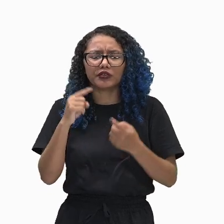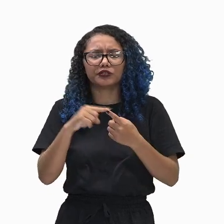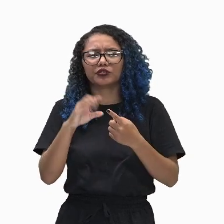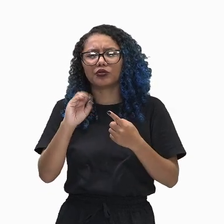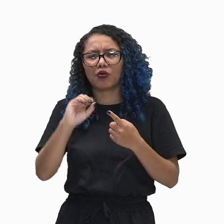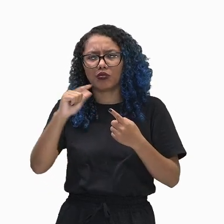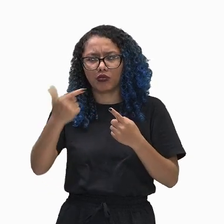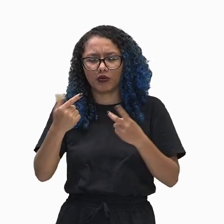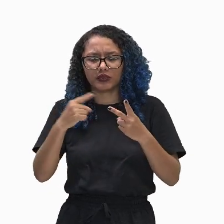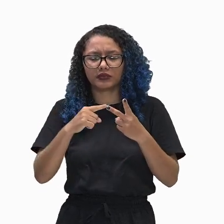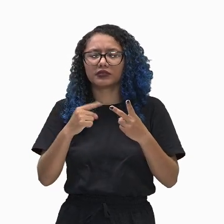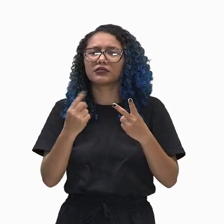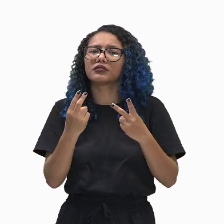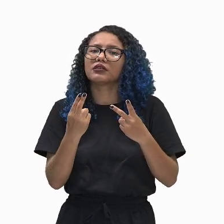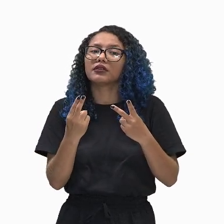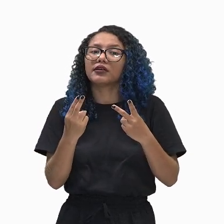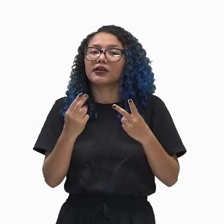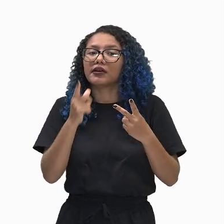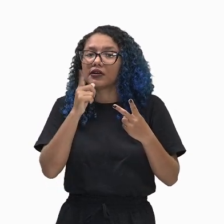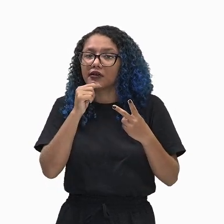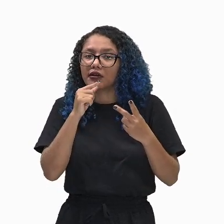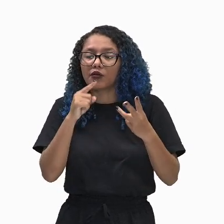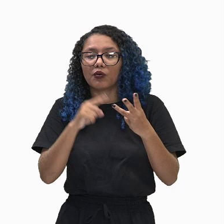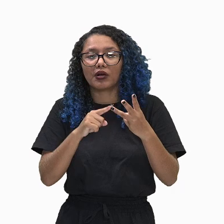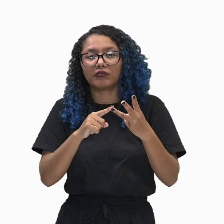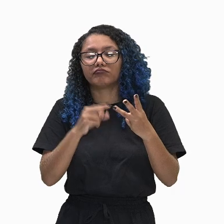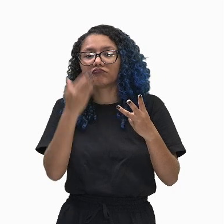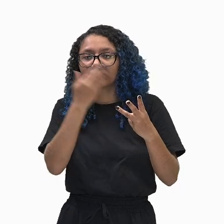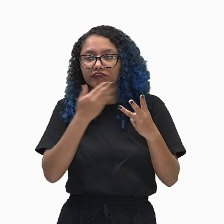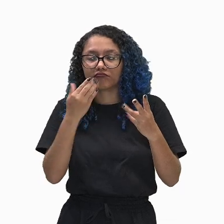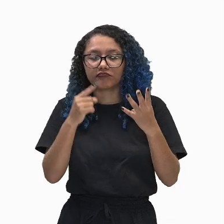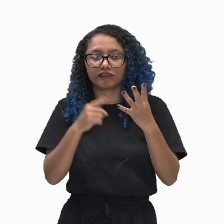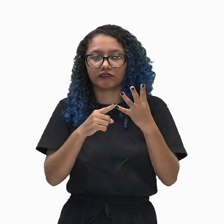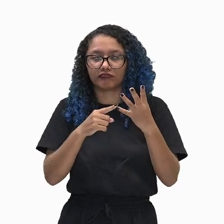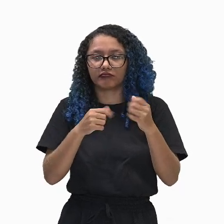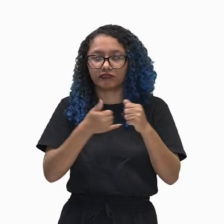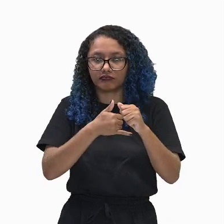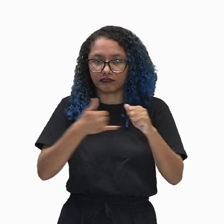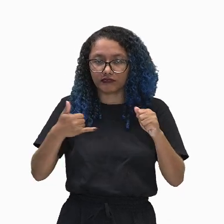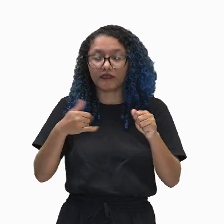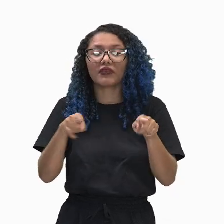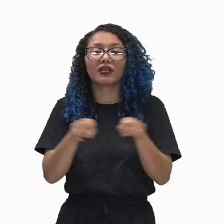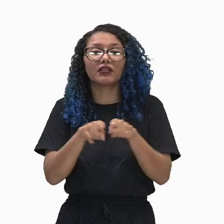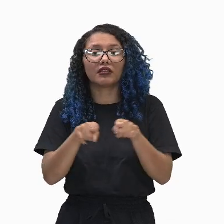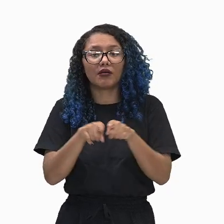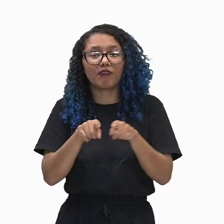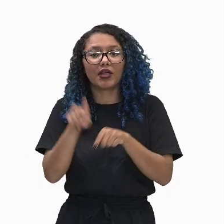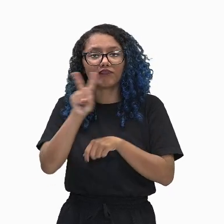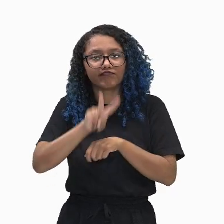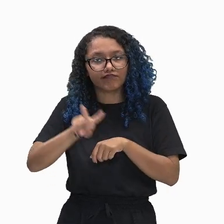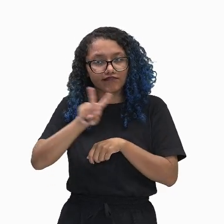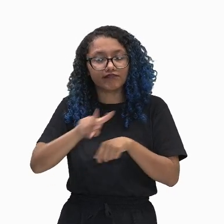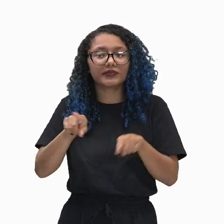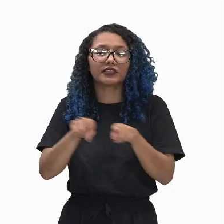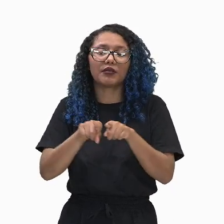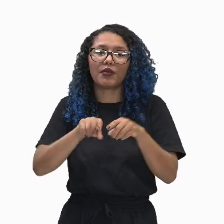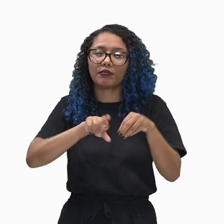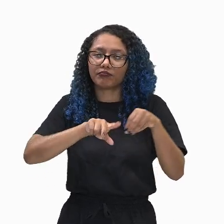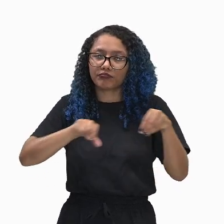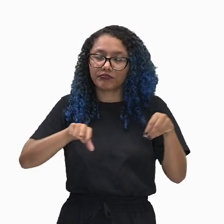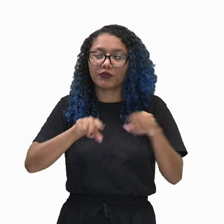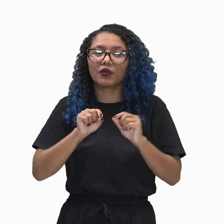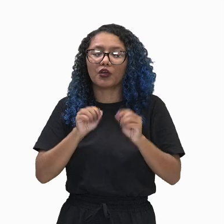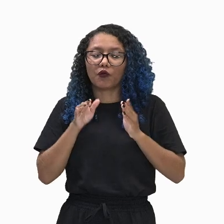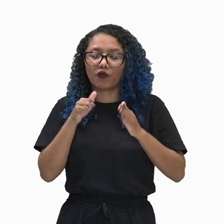água, a glicose, aminoácidos, vitaminas e minerais, para o feto ainda em